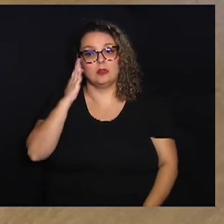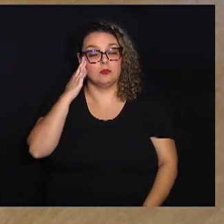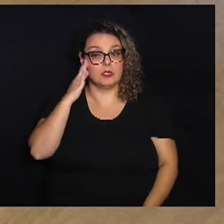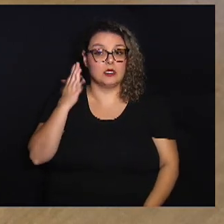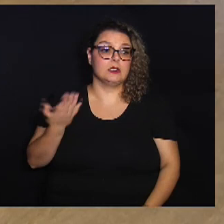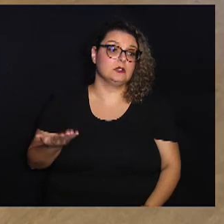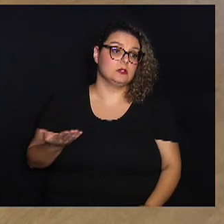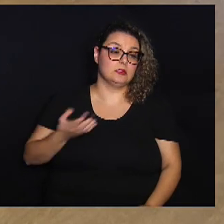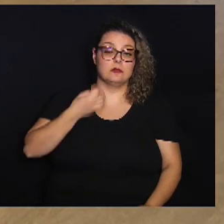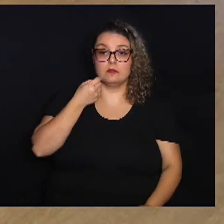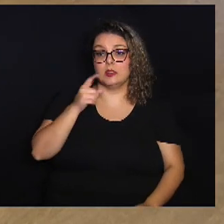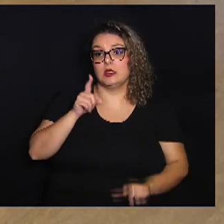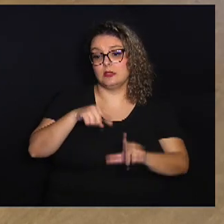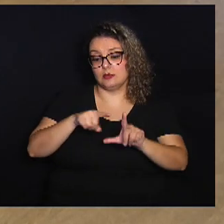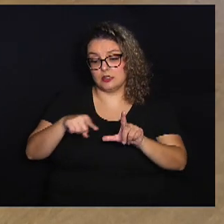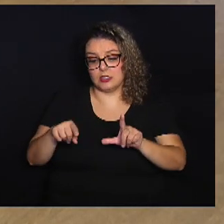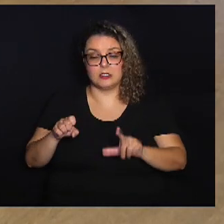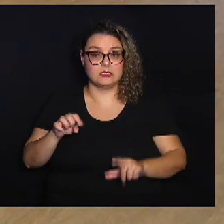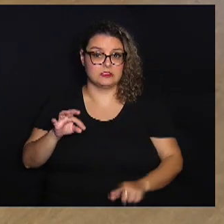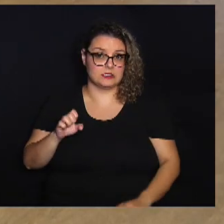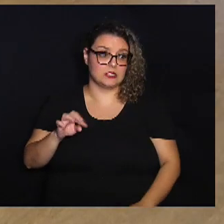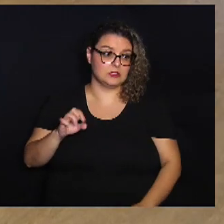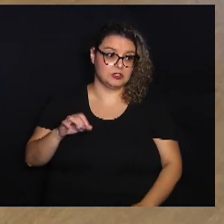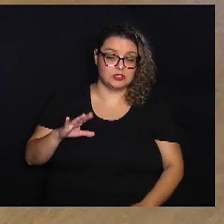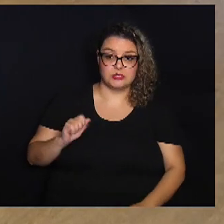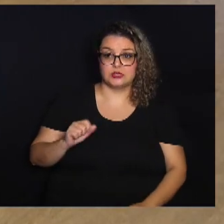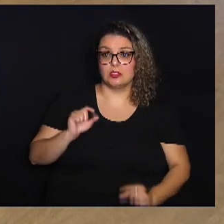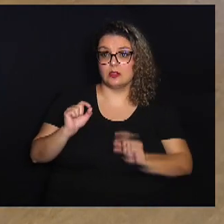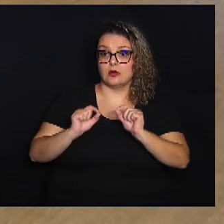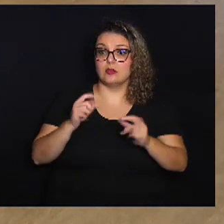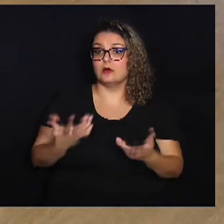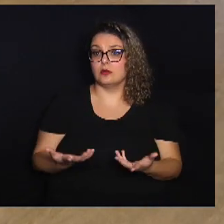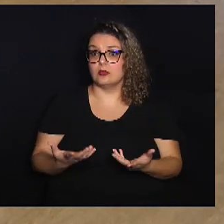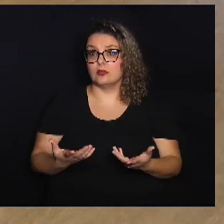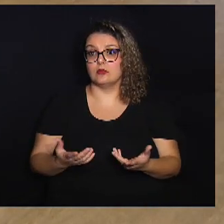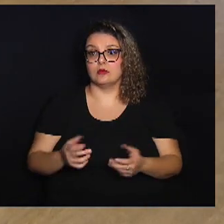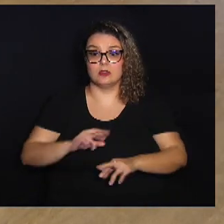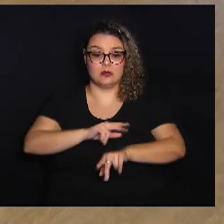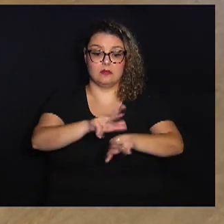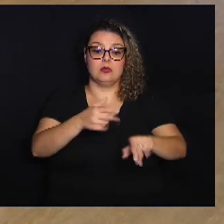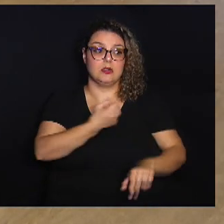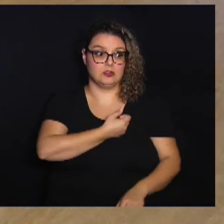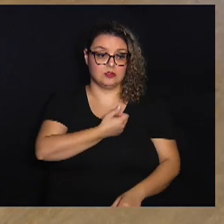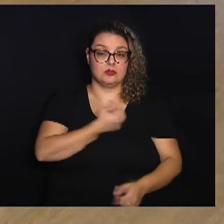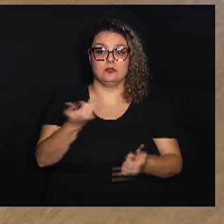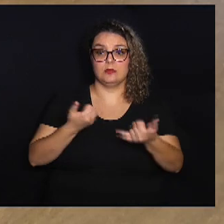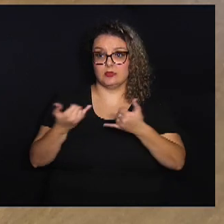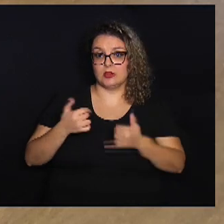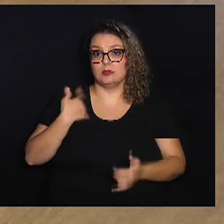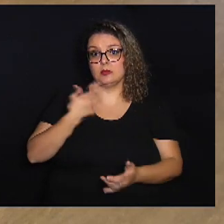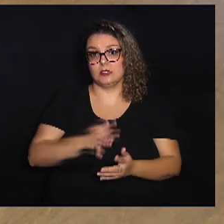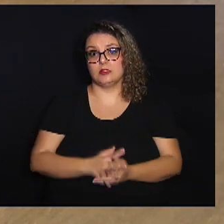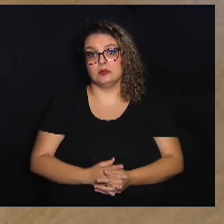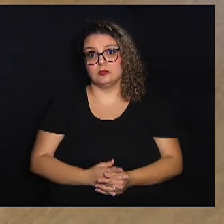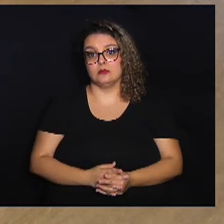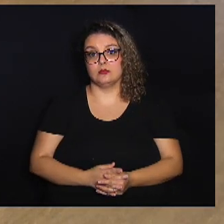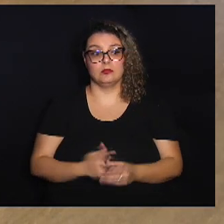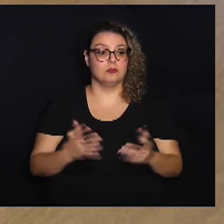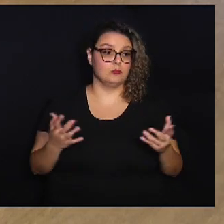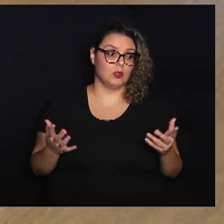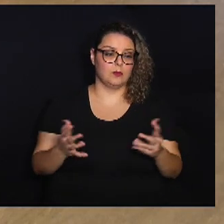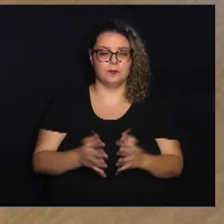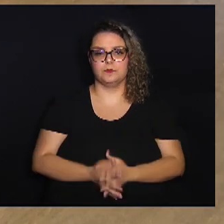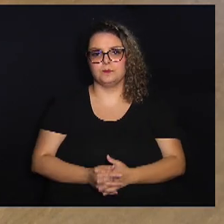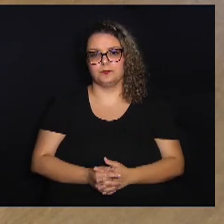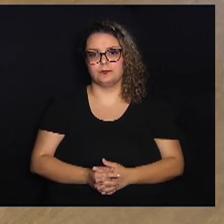a estatística, para entender bem o que aquele monte de número está querendo falar para a gente. Bom,